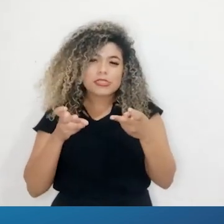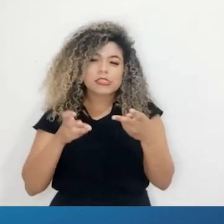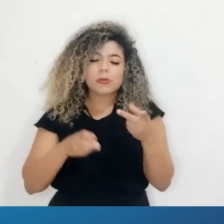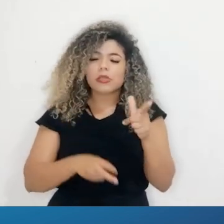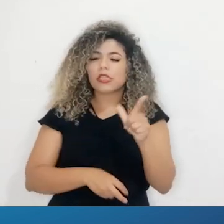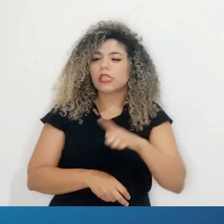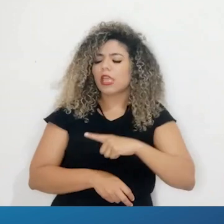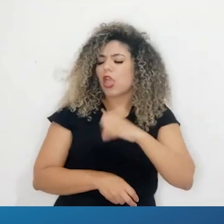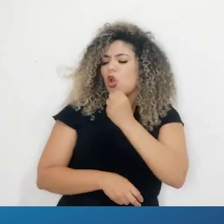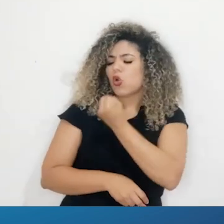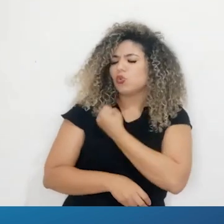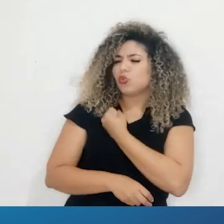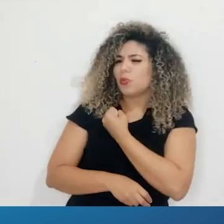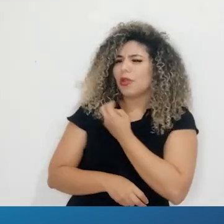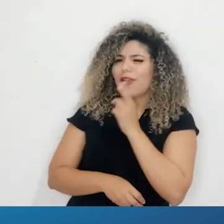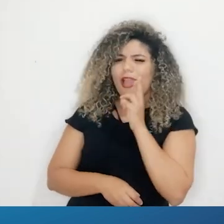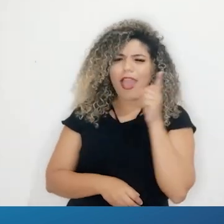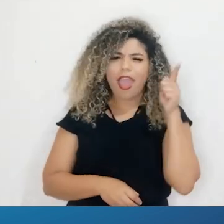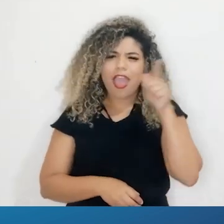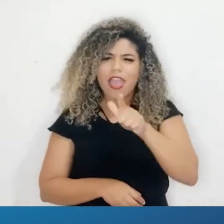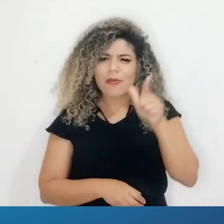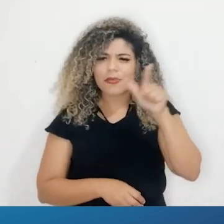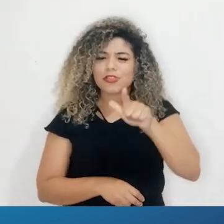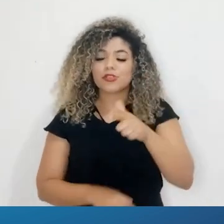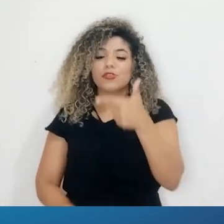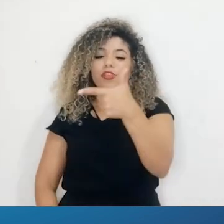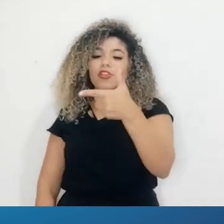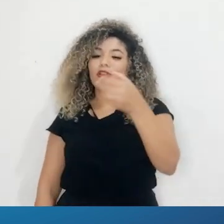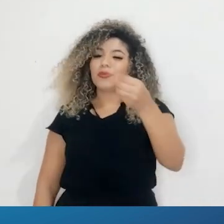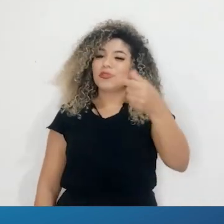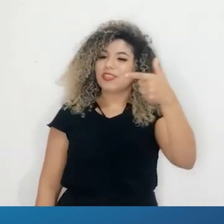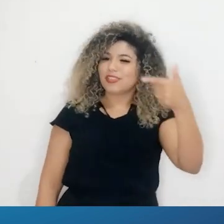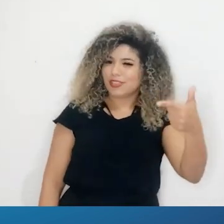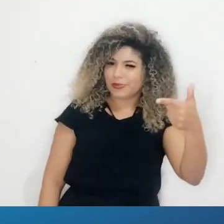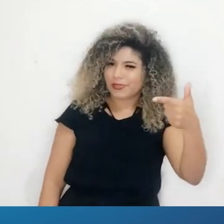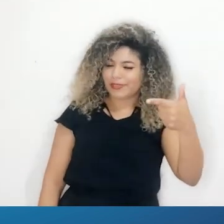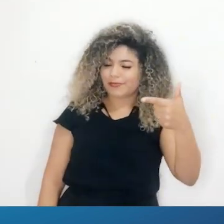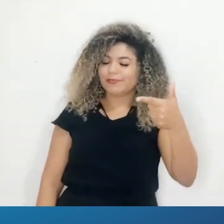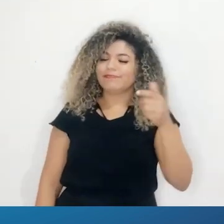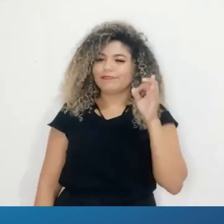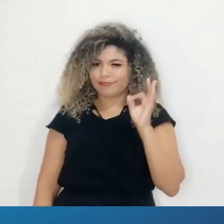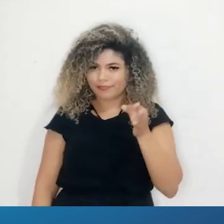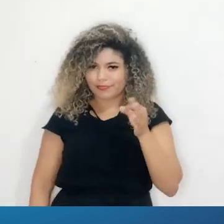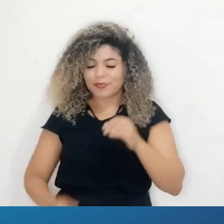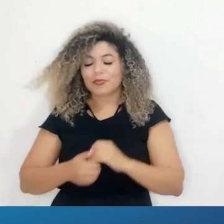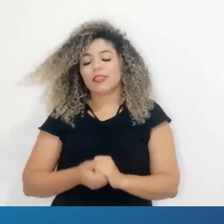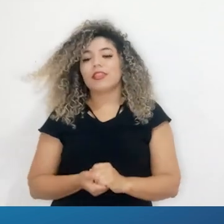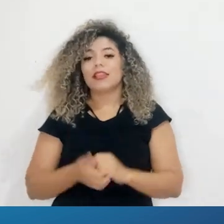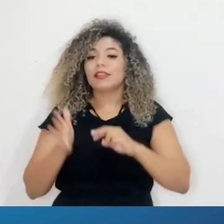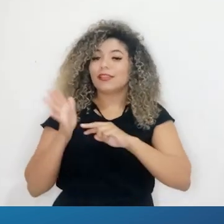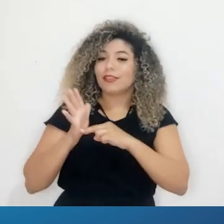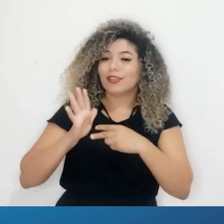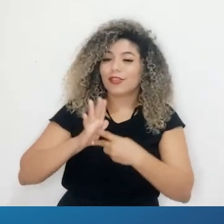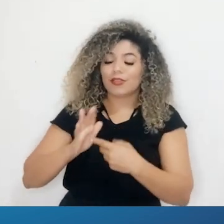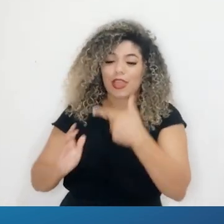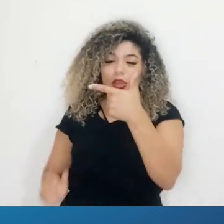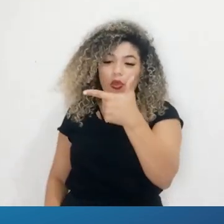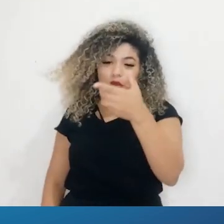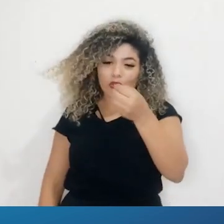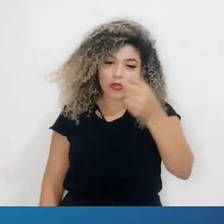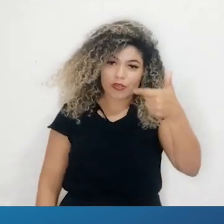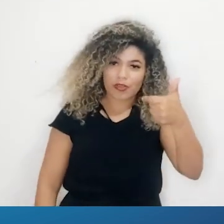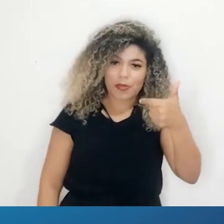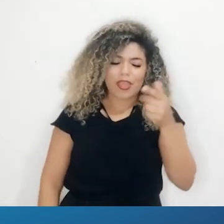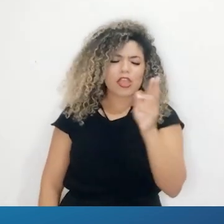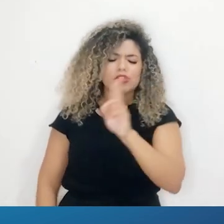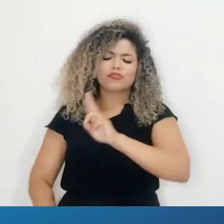valores se repetem 202 duas alturas se repetem e 202 neste caso 202 é o